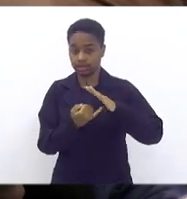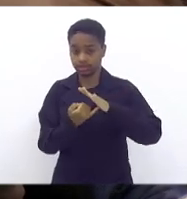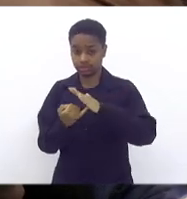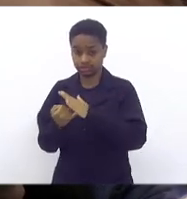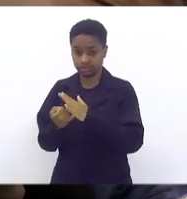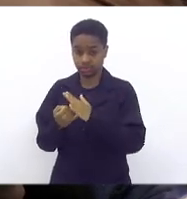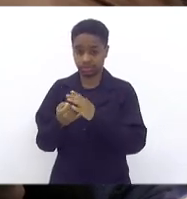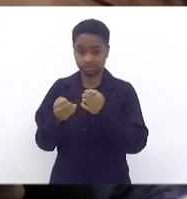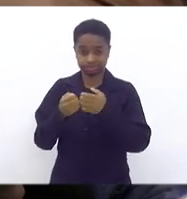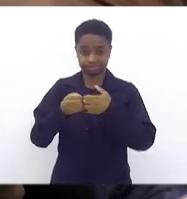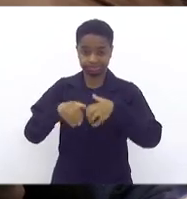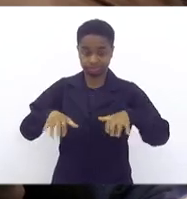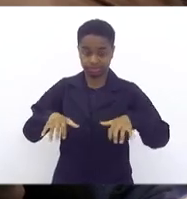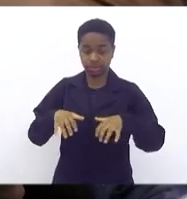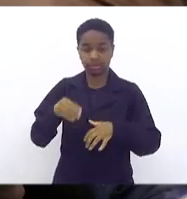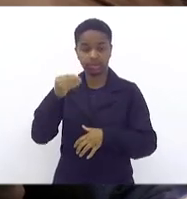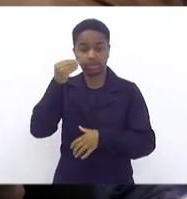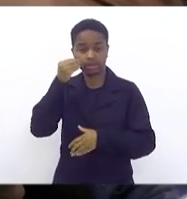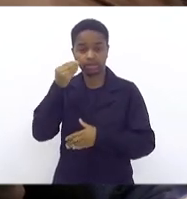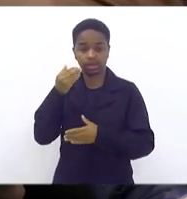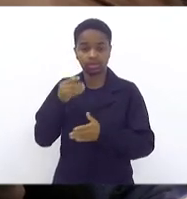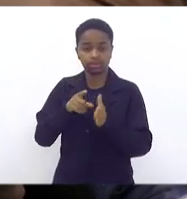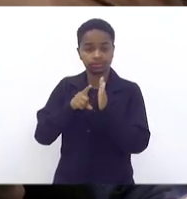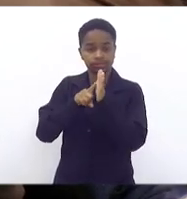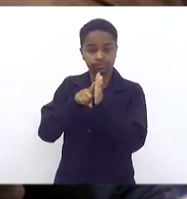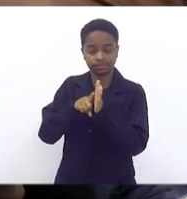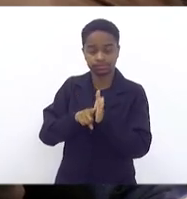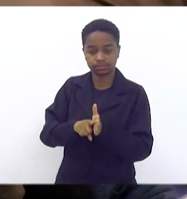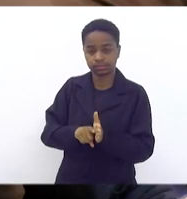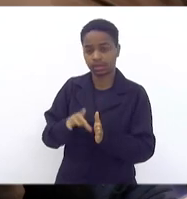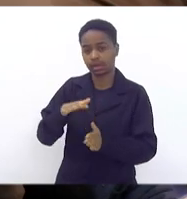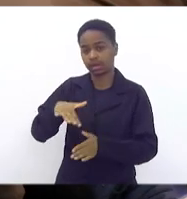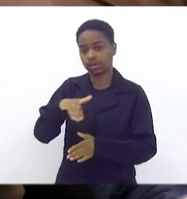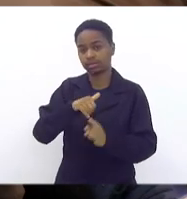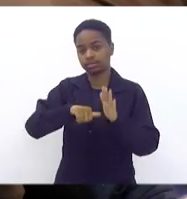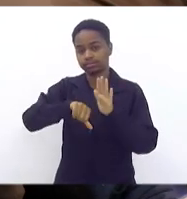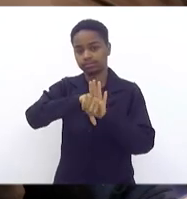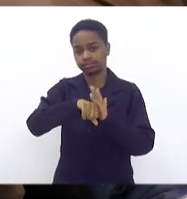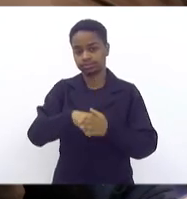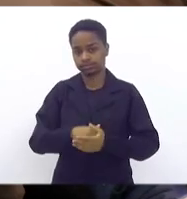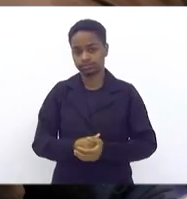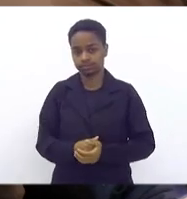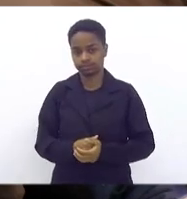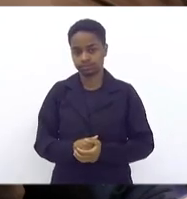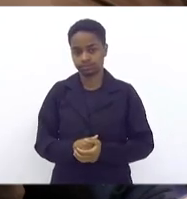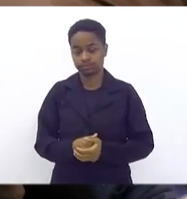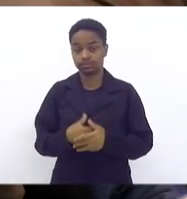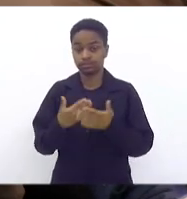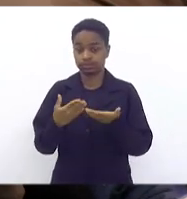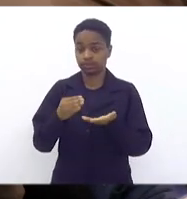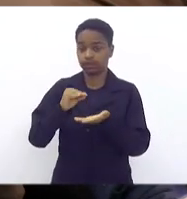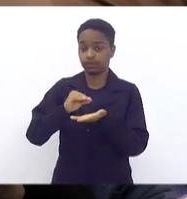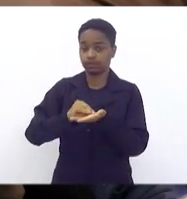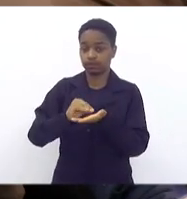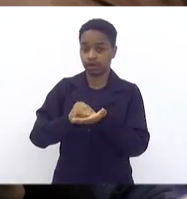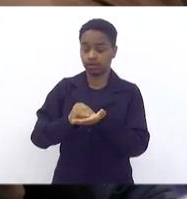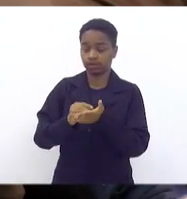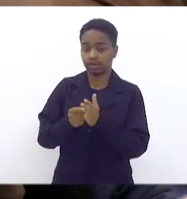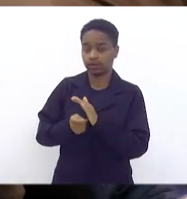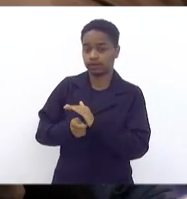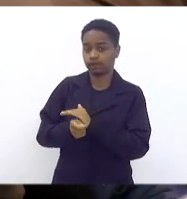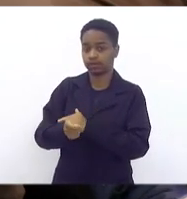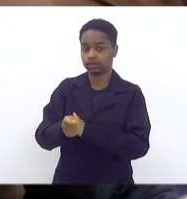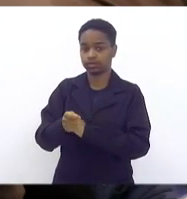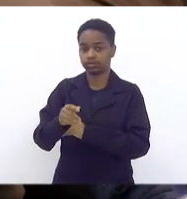desaparelhado para lidar com as investigações criminais e existe falta de investimento na atividade